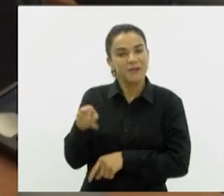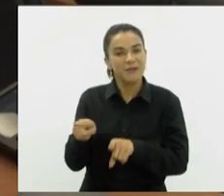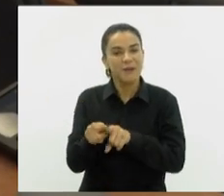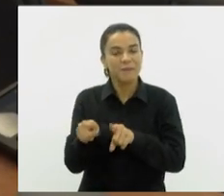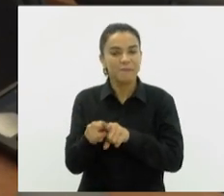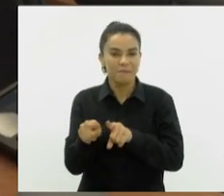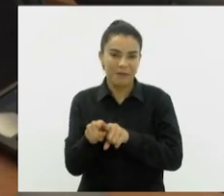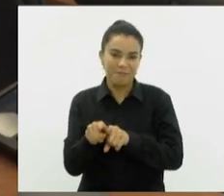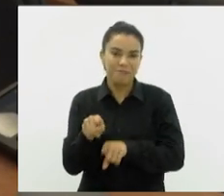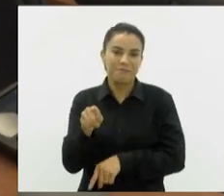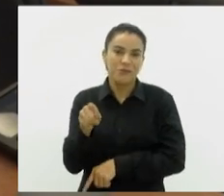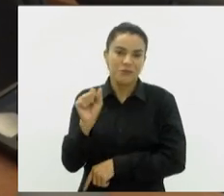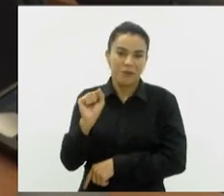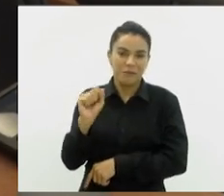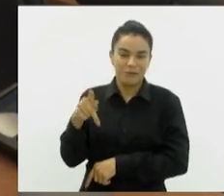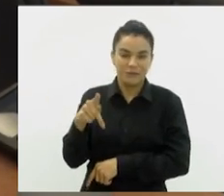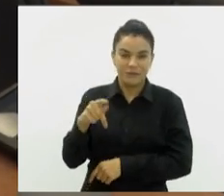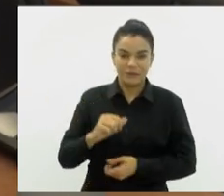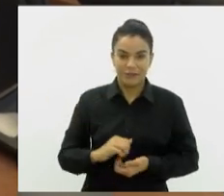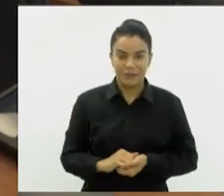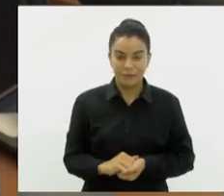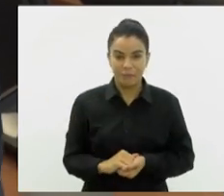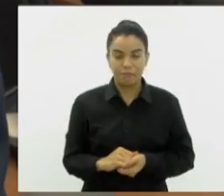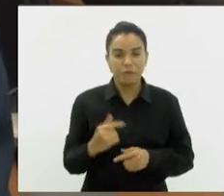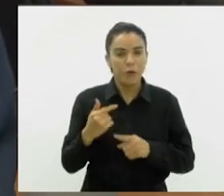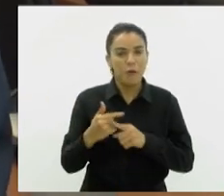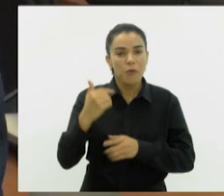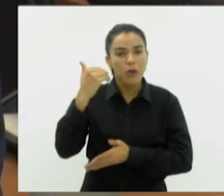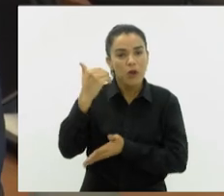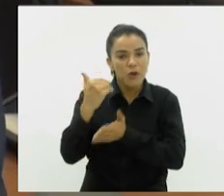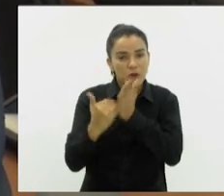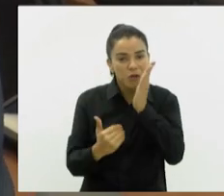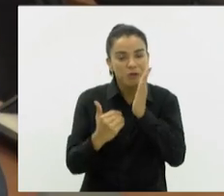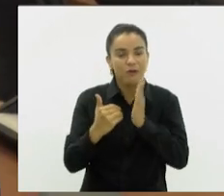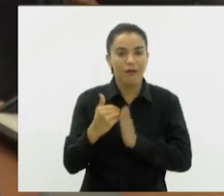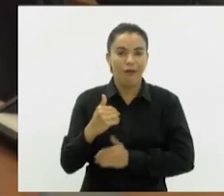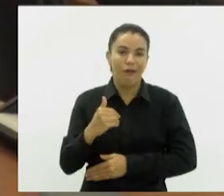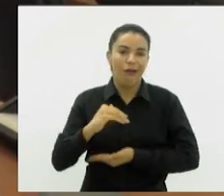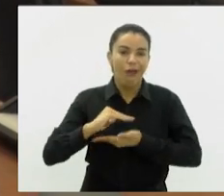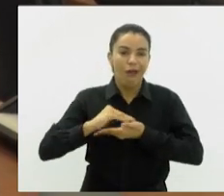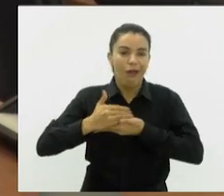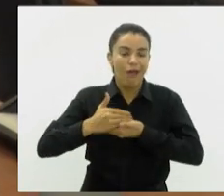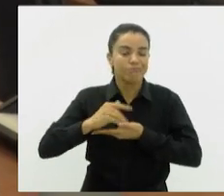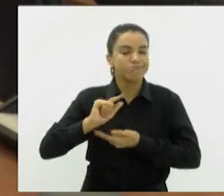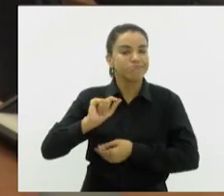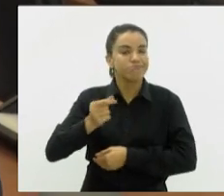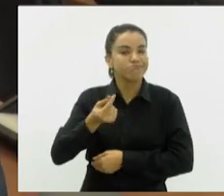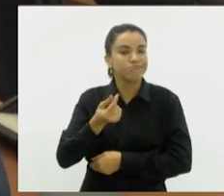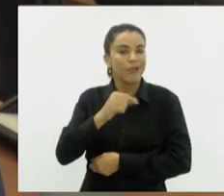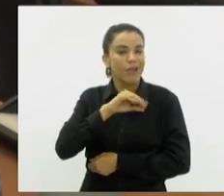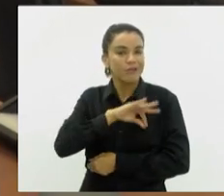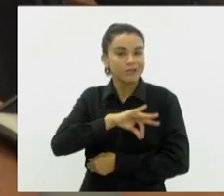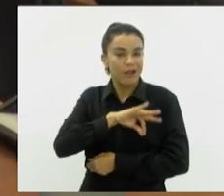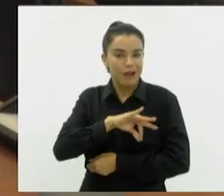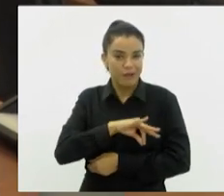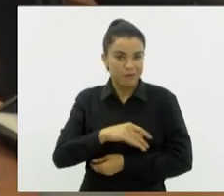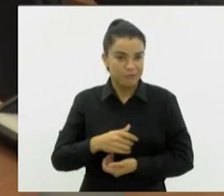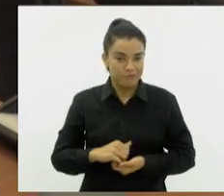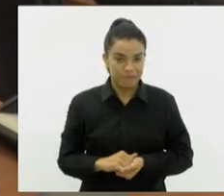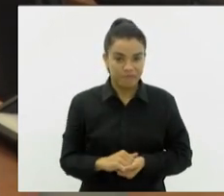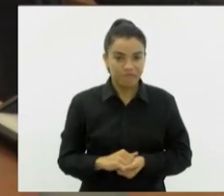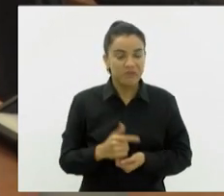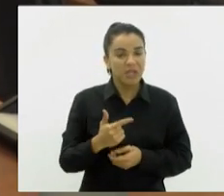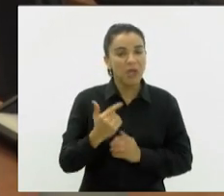Rio previdência porque o desconto é em folha não tem perda então isso pode ter